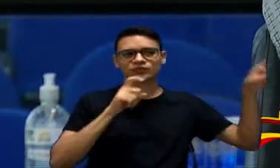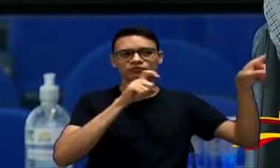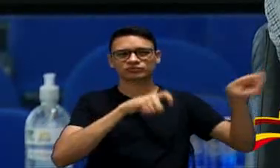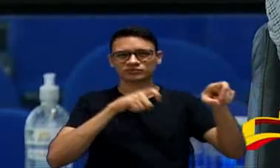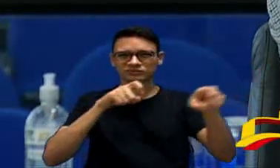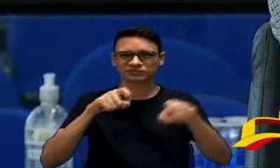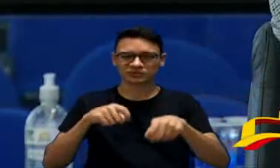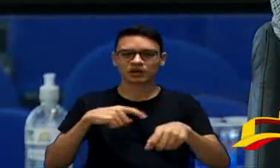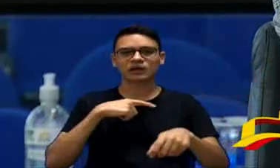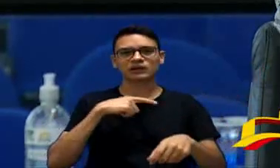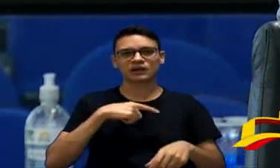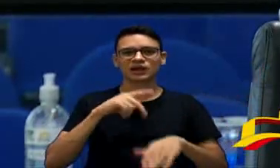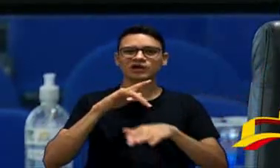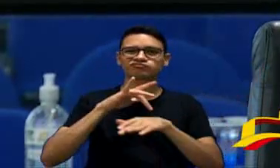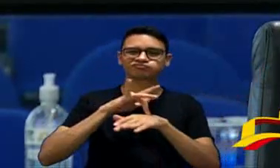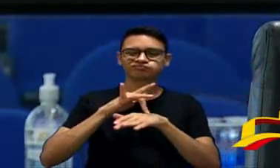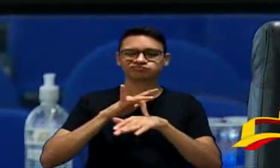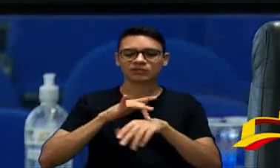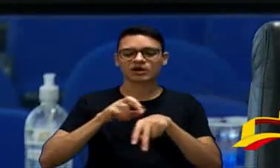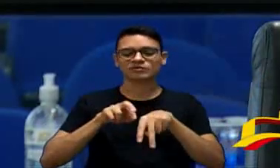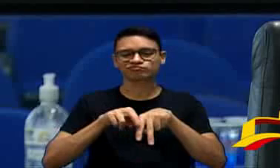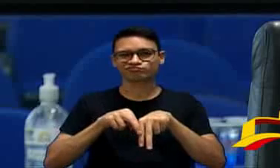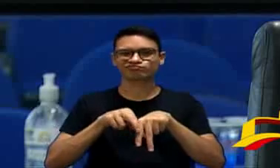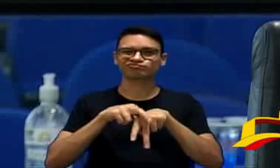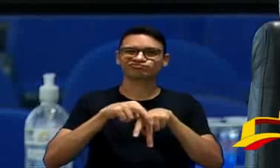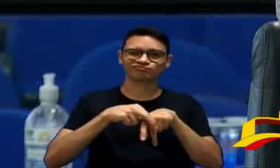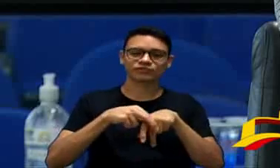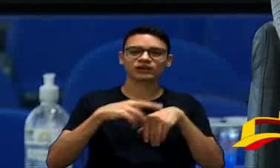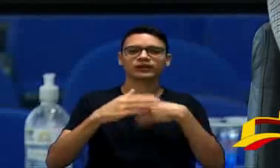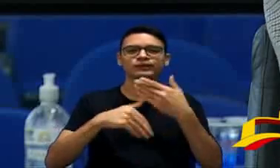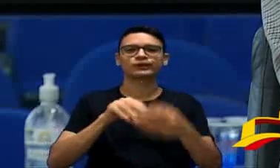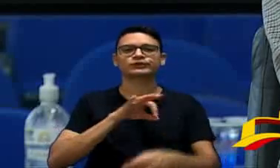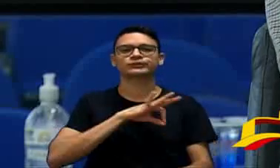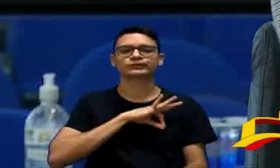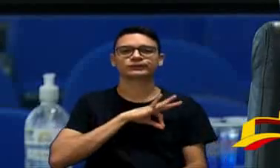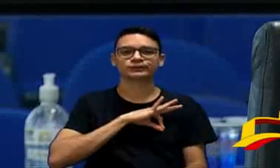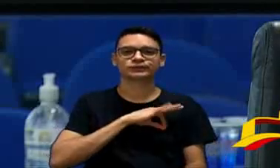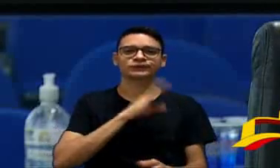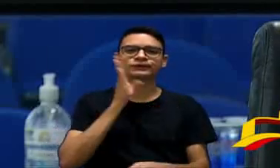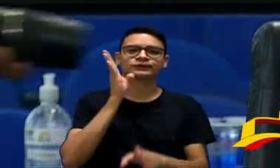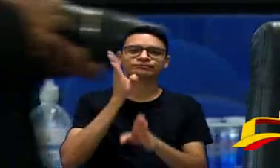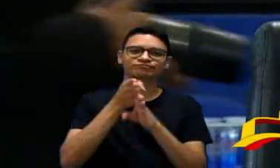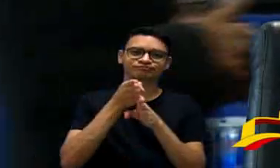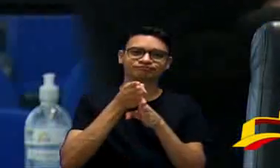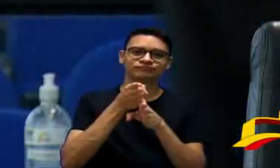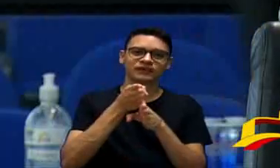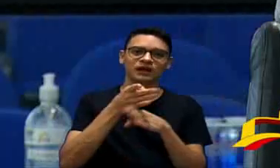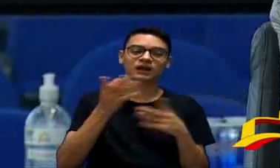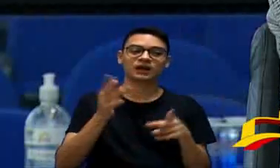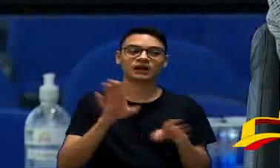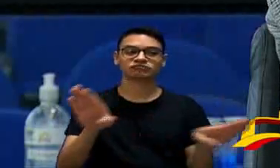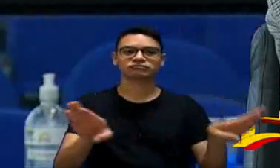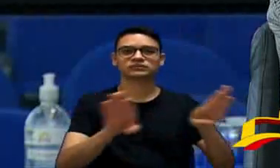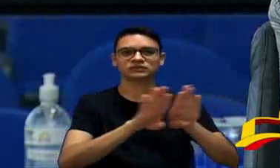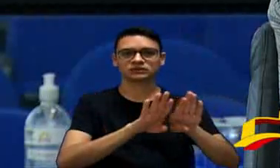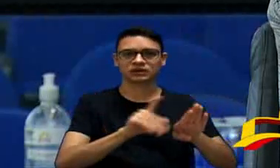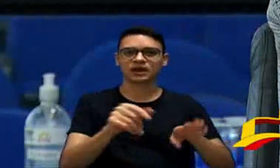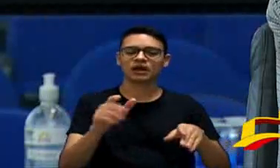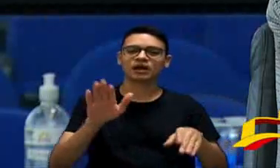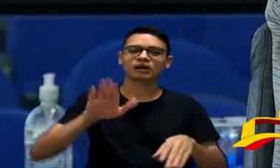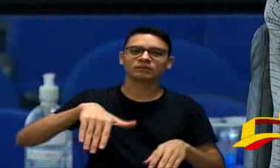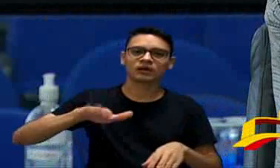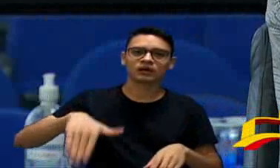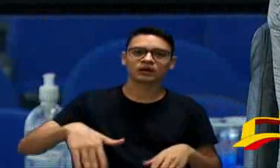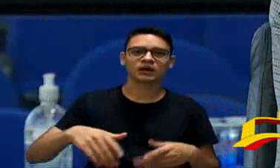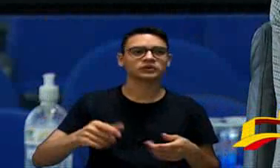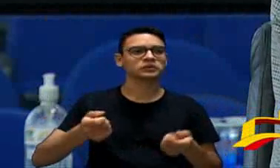lá o pancadão, vira caso de polícia, eles são impedidos de se reunir, que é uma atividade barata que não